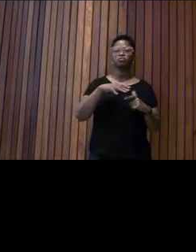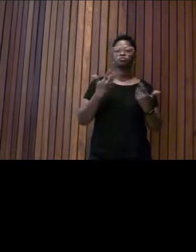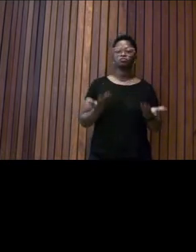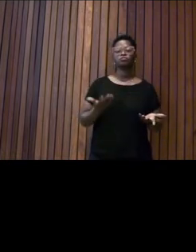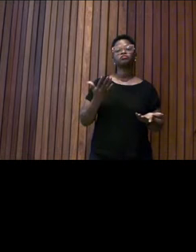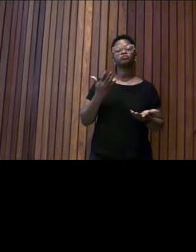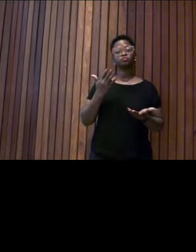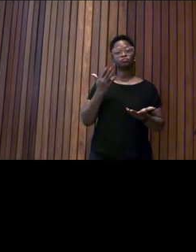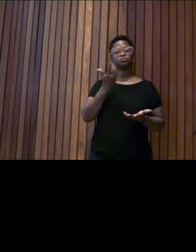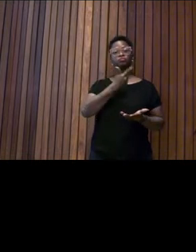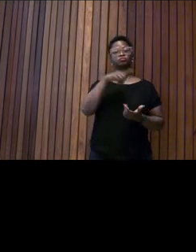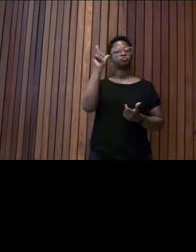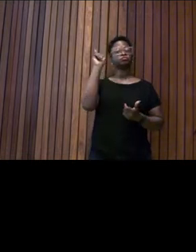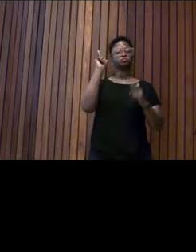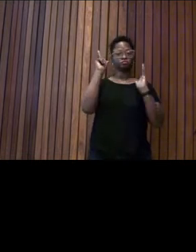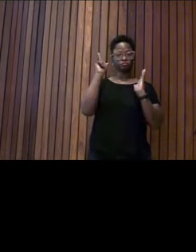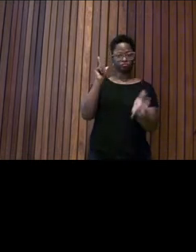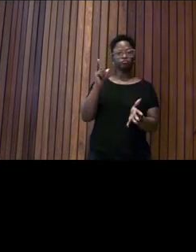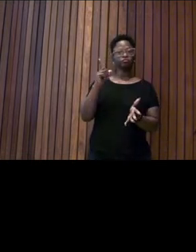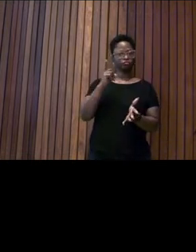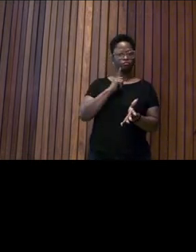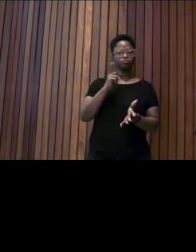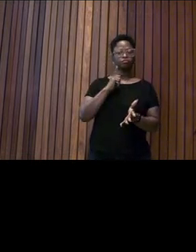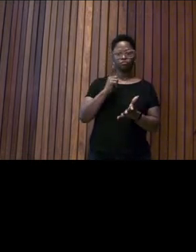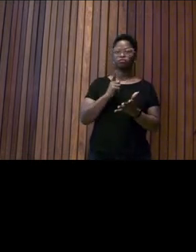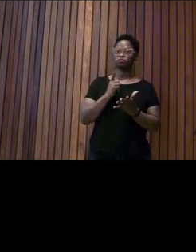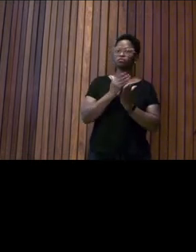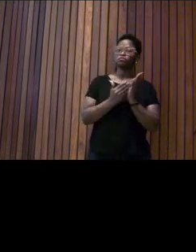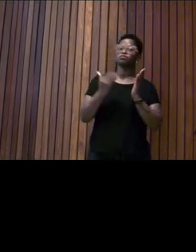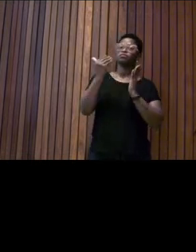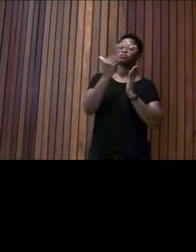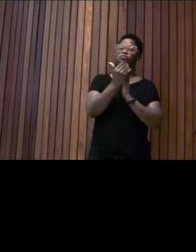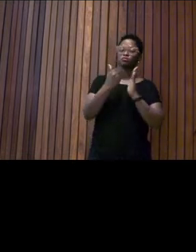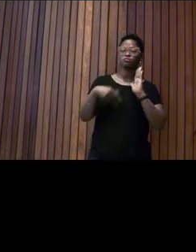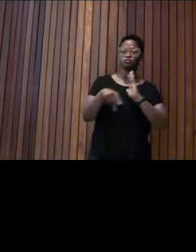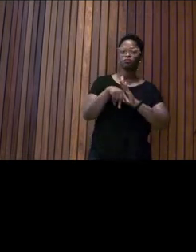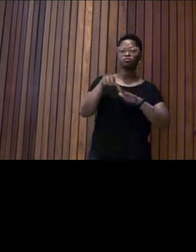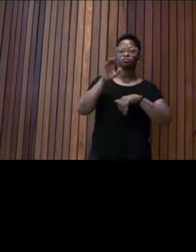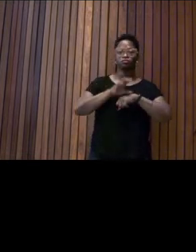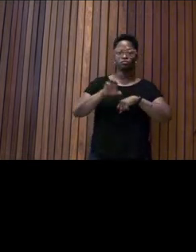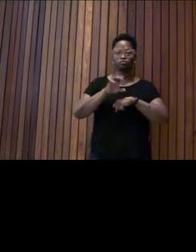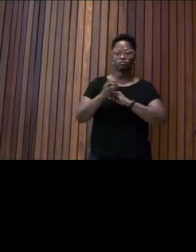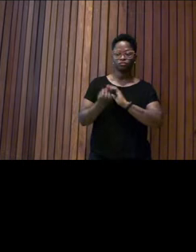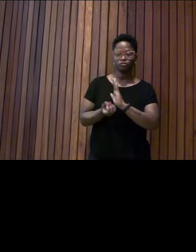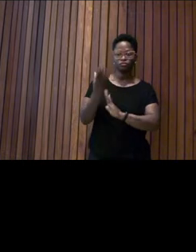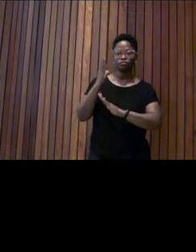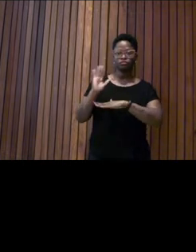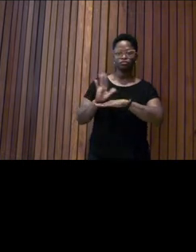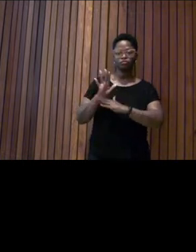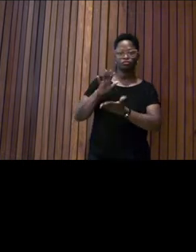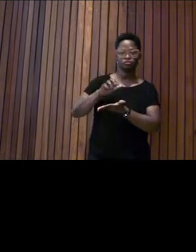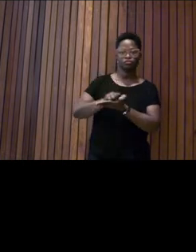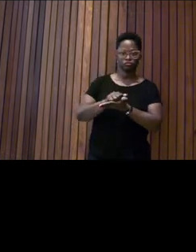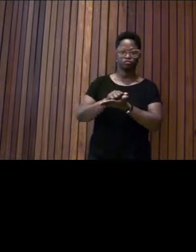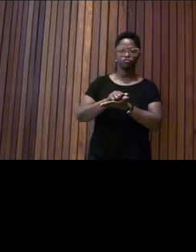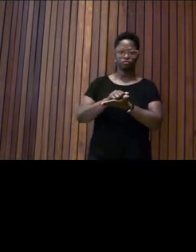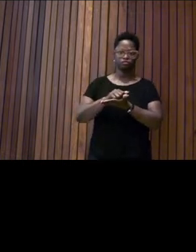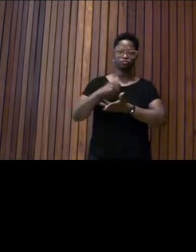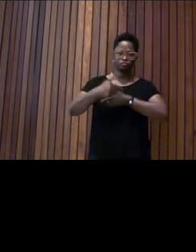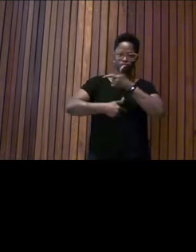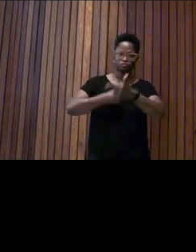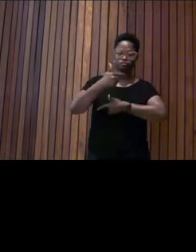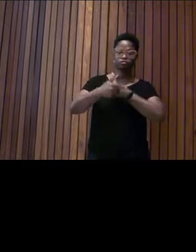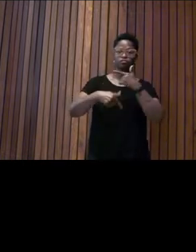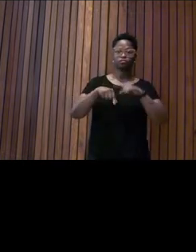além, o que já é muita coisa, né, do próprio curso em si, da produção do vídeo, do registro desses ofícios tradicionais e dos